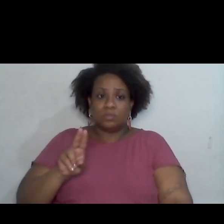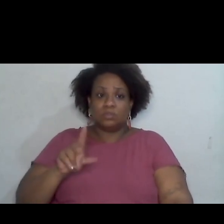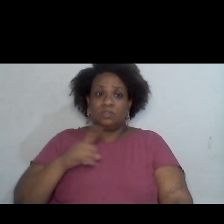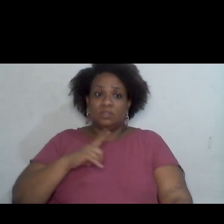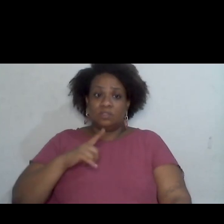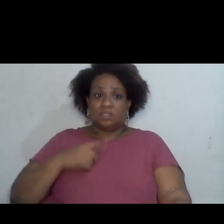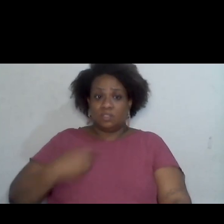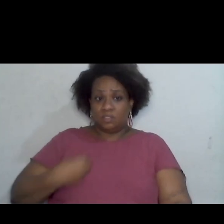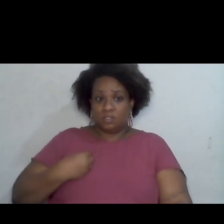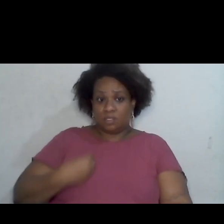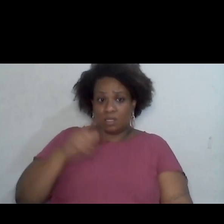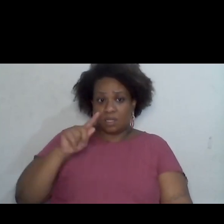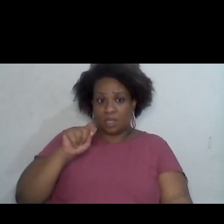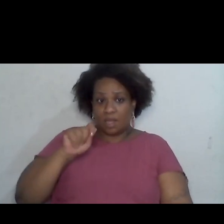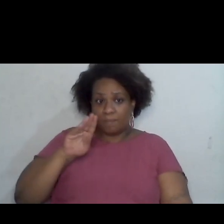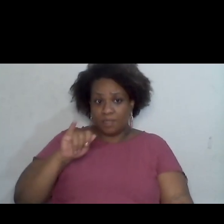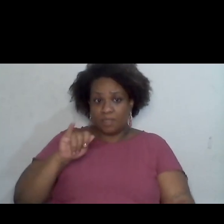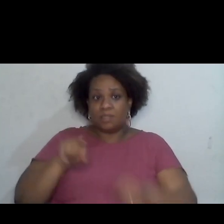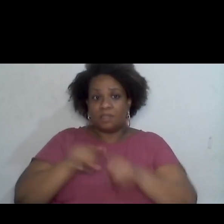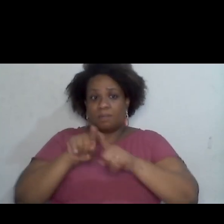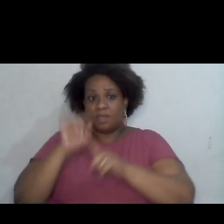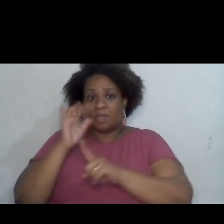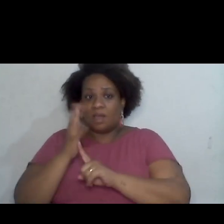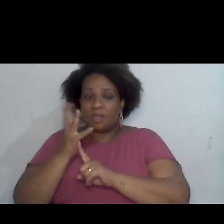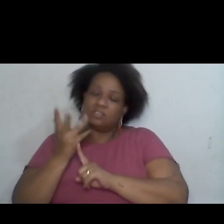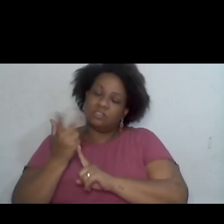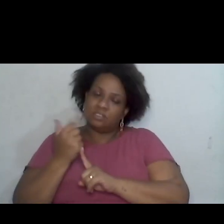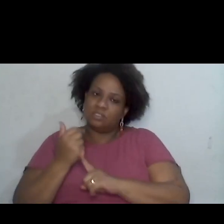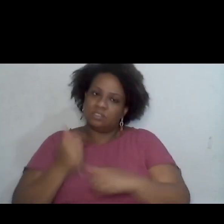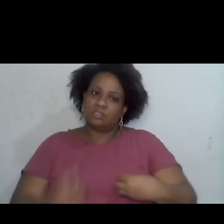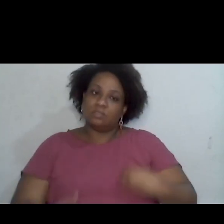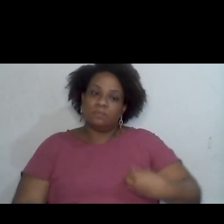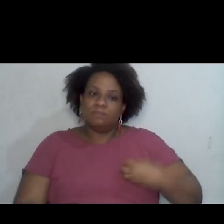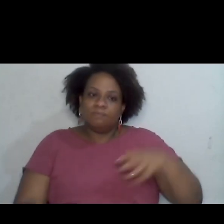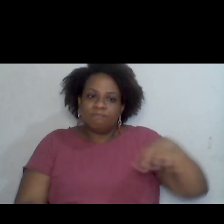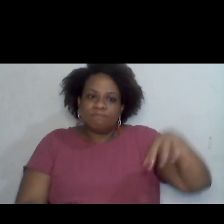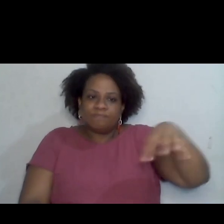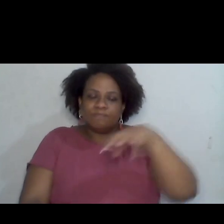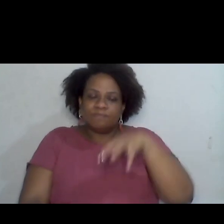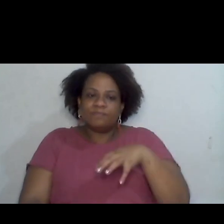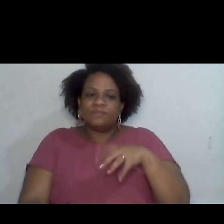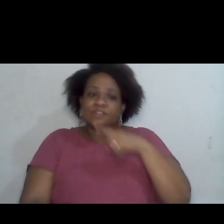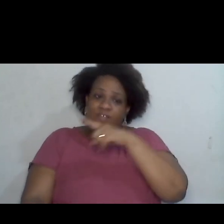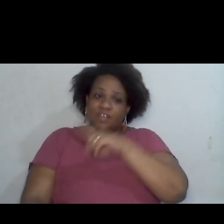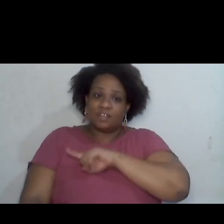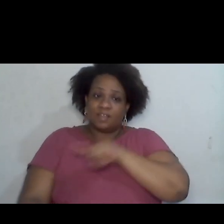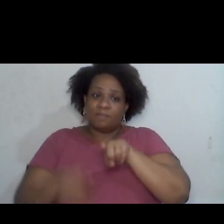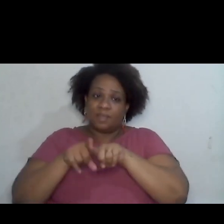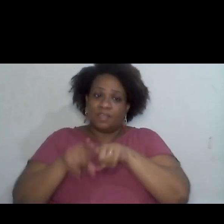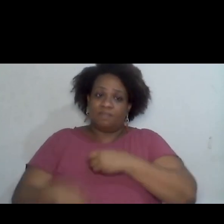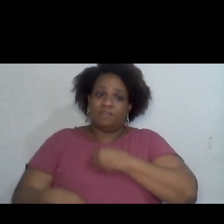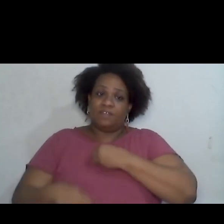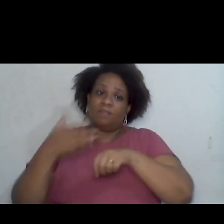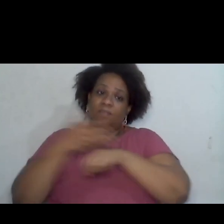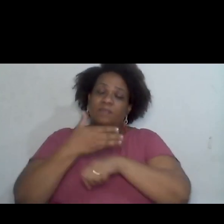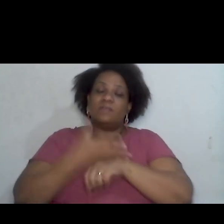Gabi e a presença dos artistas, né, que são os autores das obras, que vão estar lá também presentes para participar desse